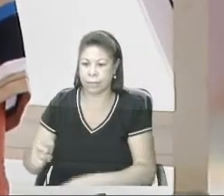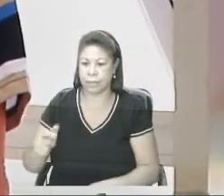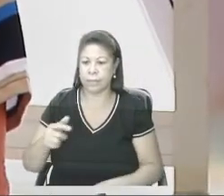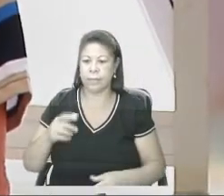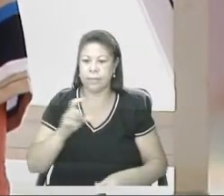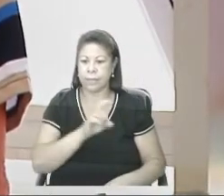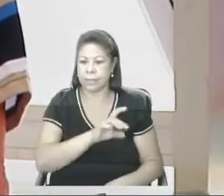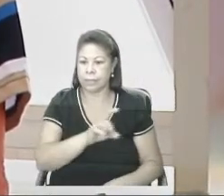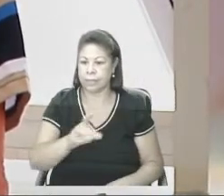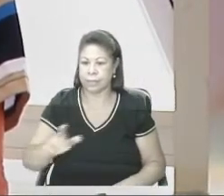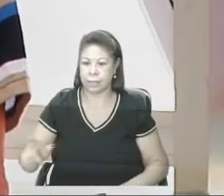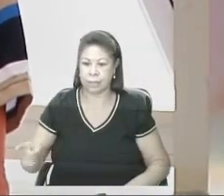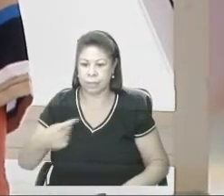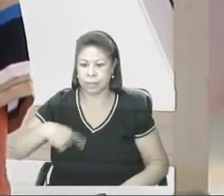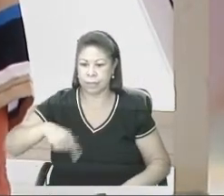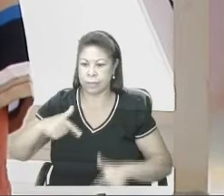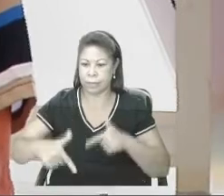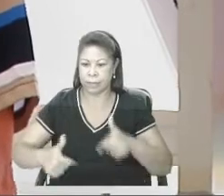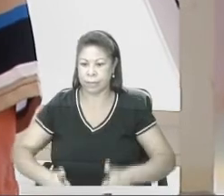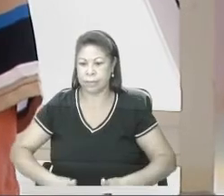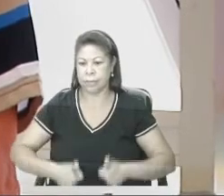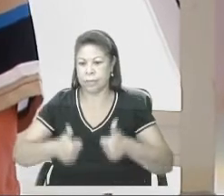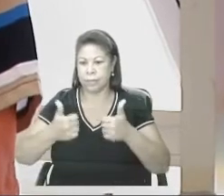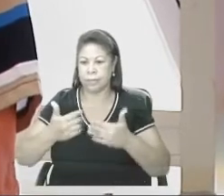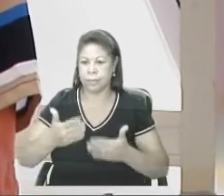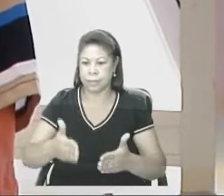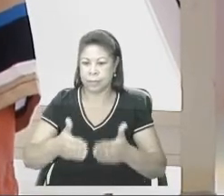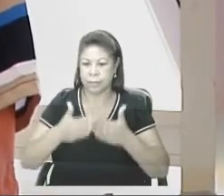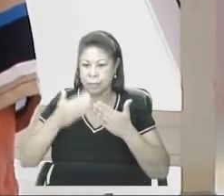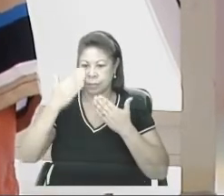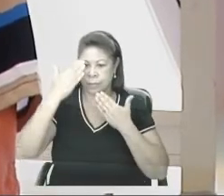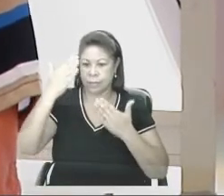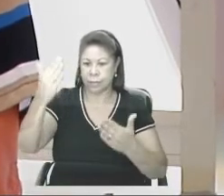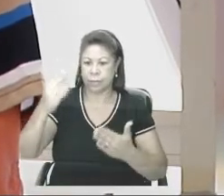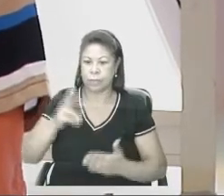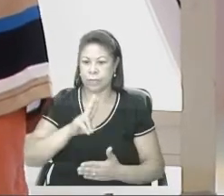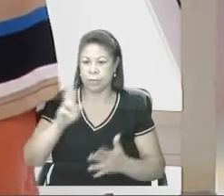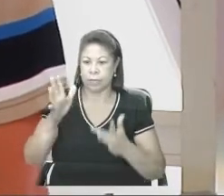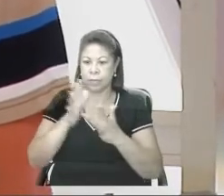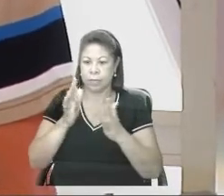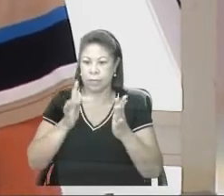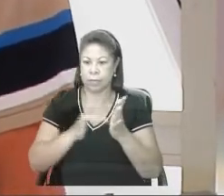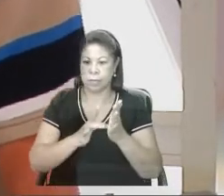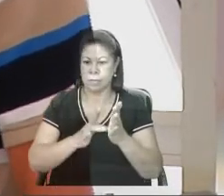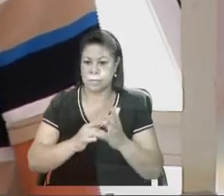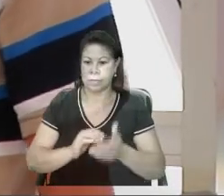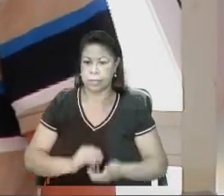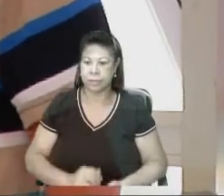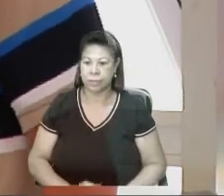o melhor. É o que te pedimos e também te agradecemos, em nome de Jesus. Amém.